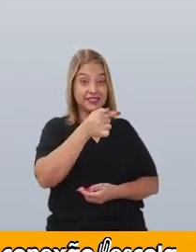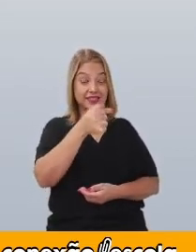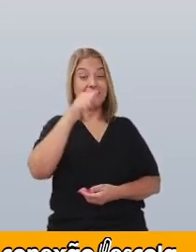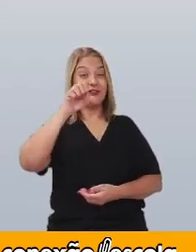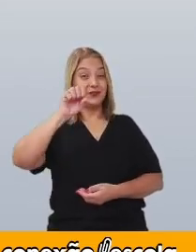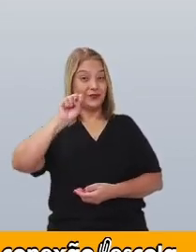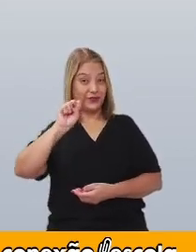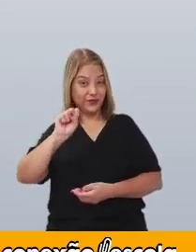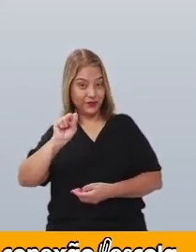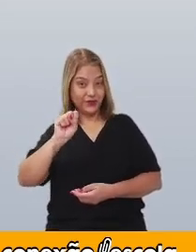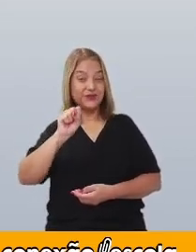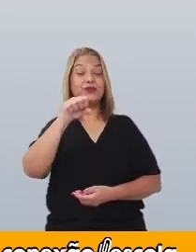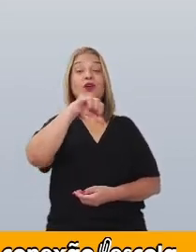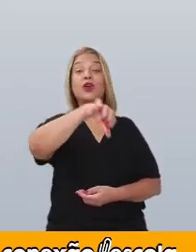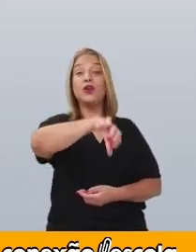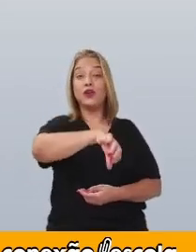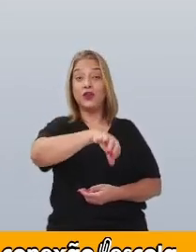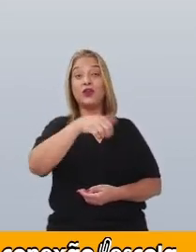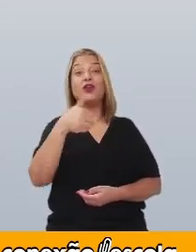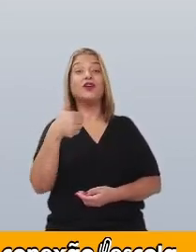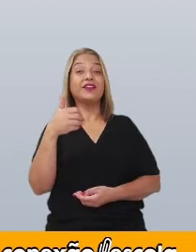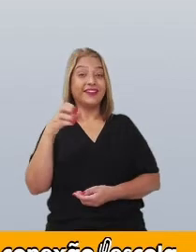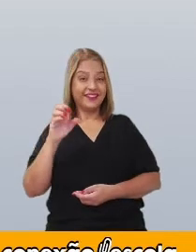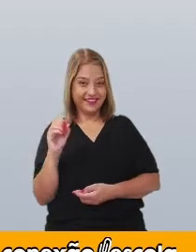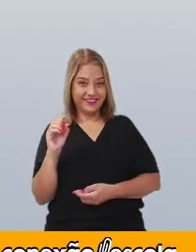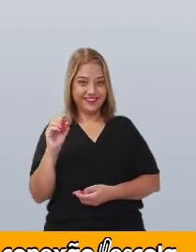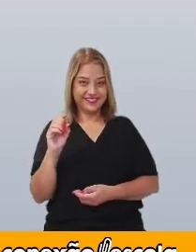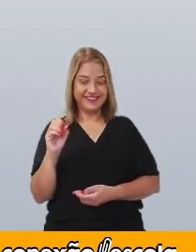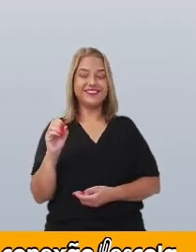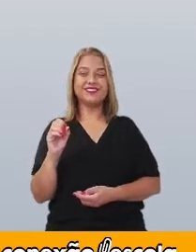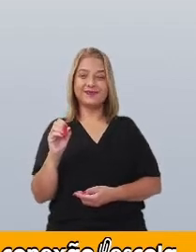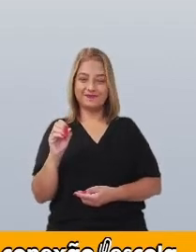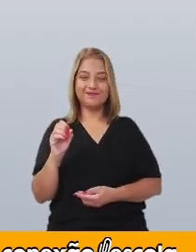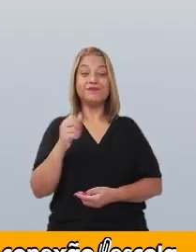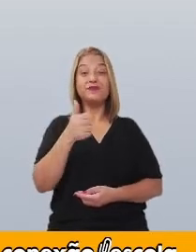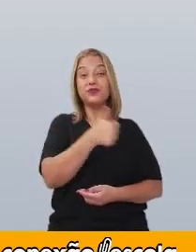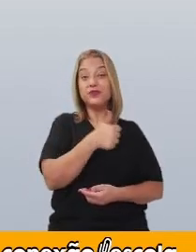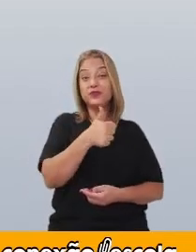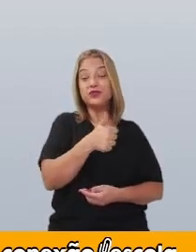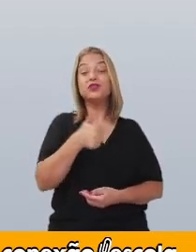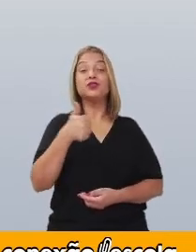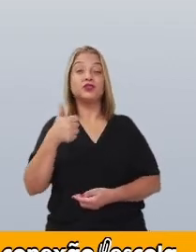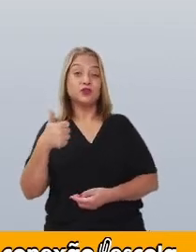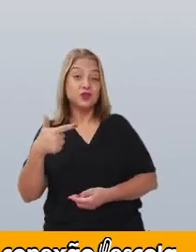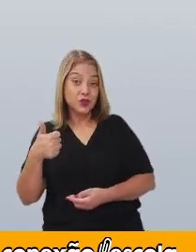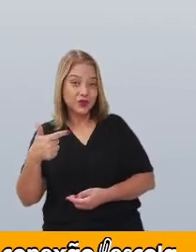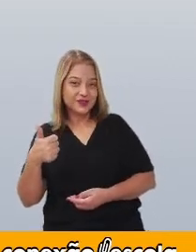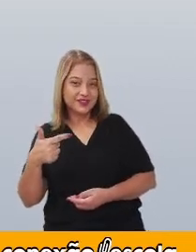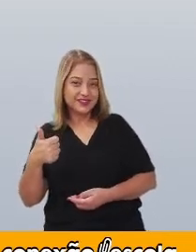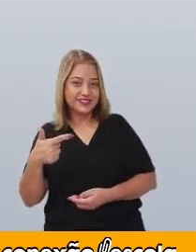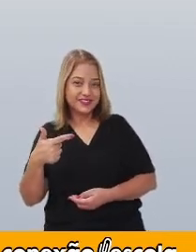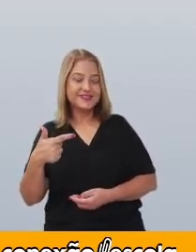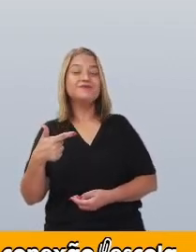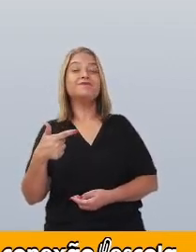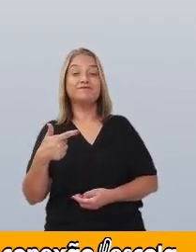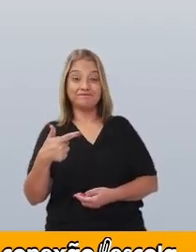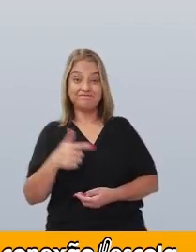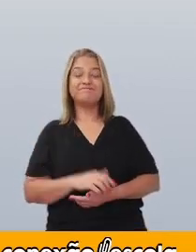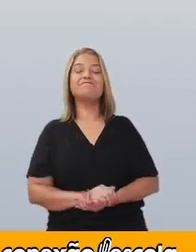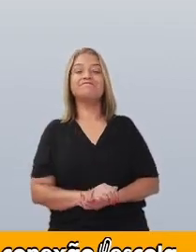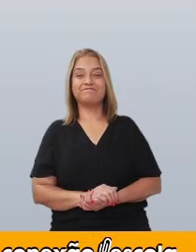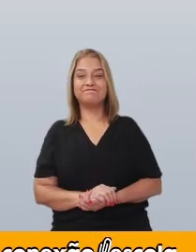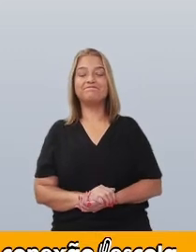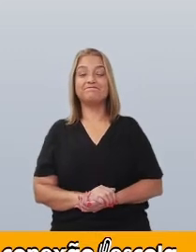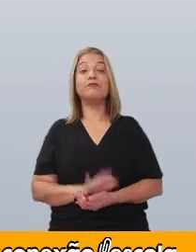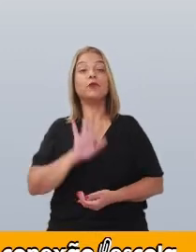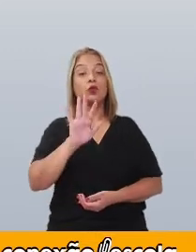6, 7, 8, 9, 10, 11, 12. E